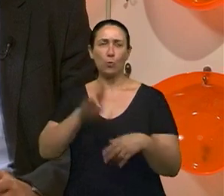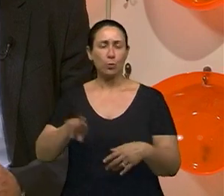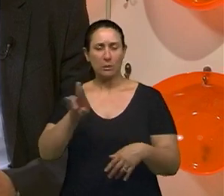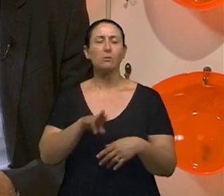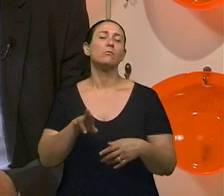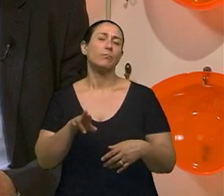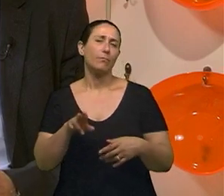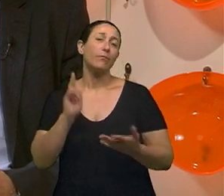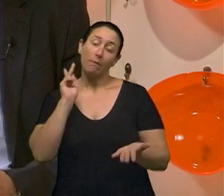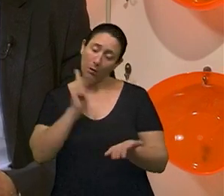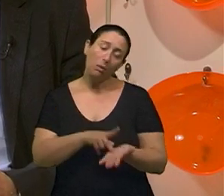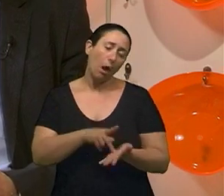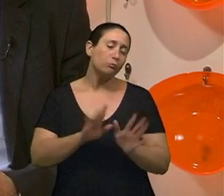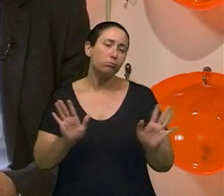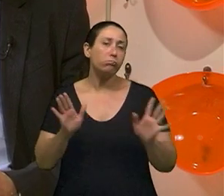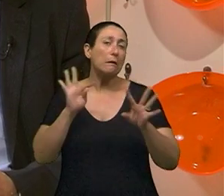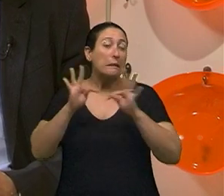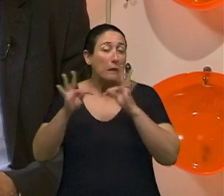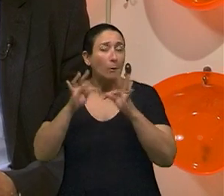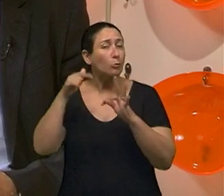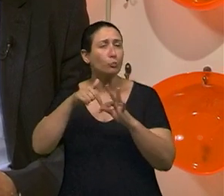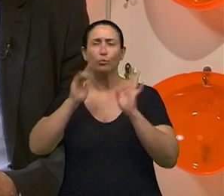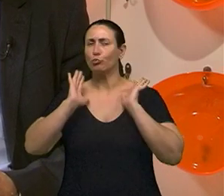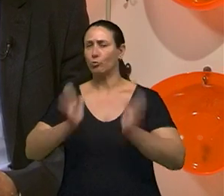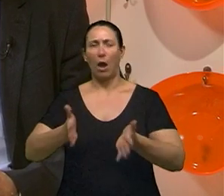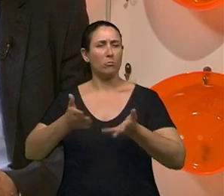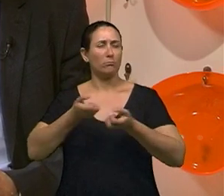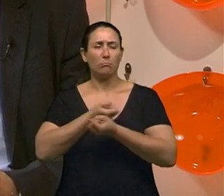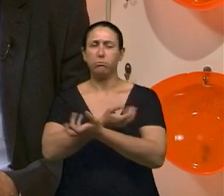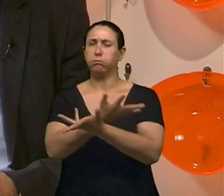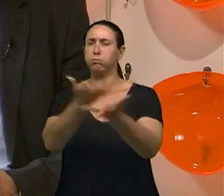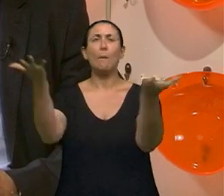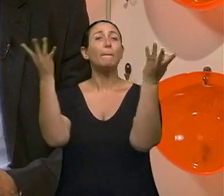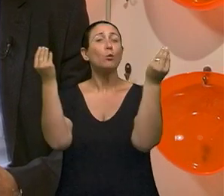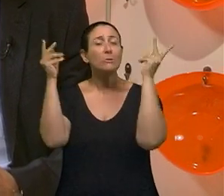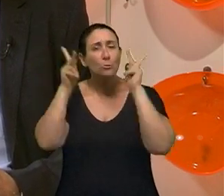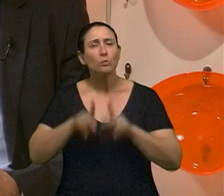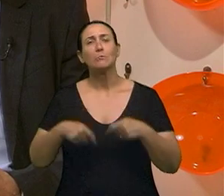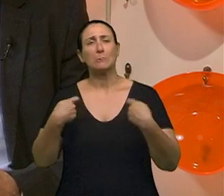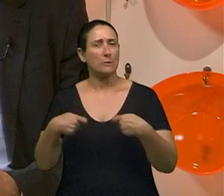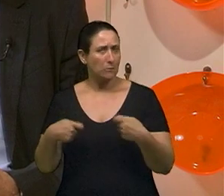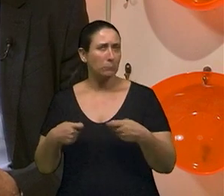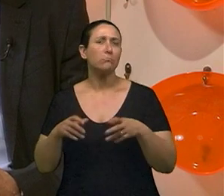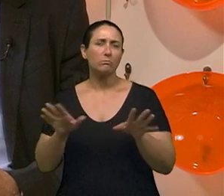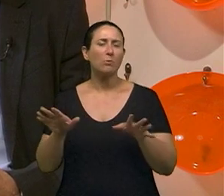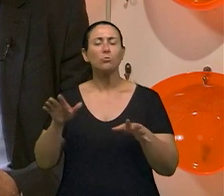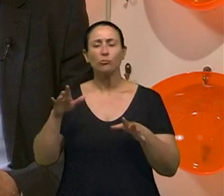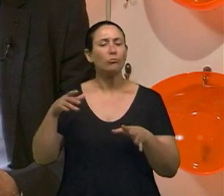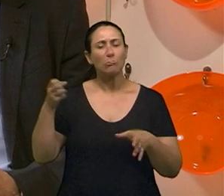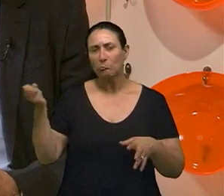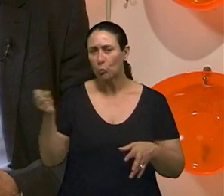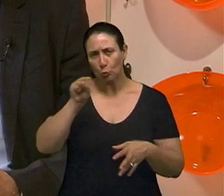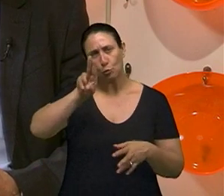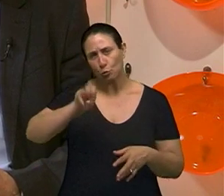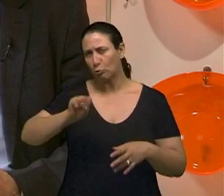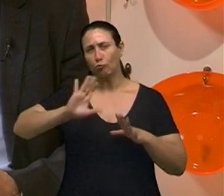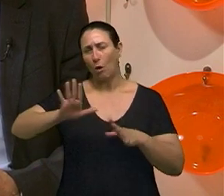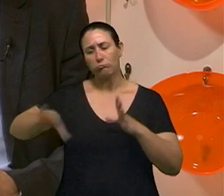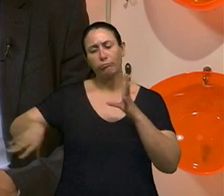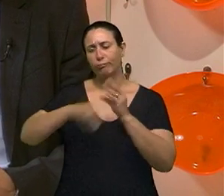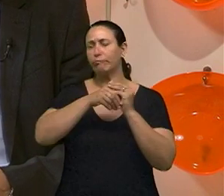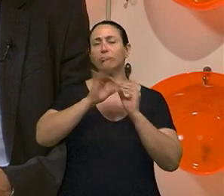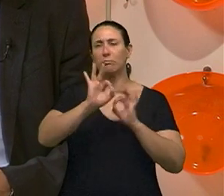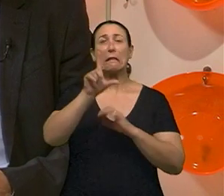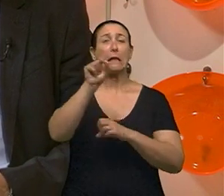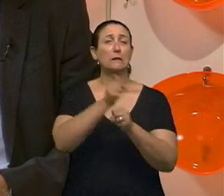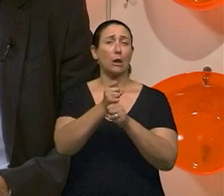então é realmente eh um tratamento que tem uma abrangência global e foi já incorporado pelo sistema único de saúde há mais de 10